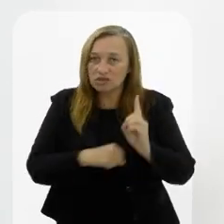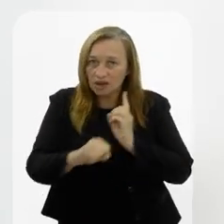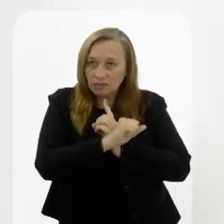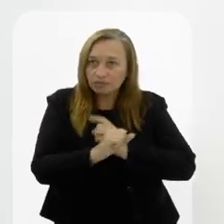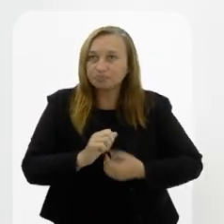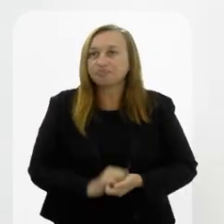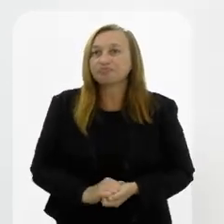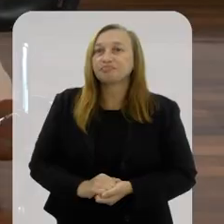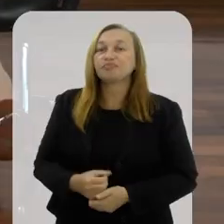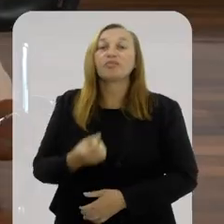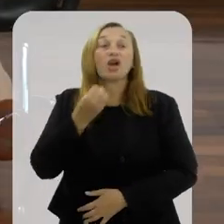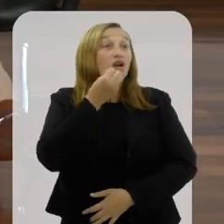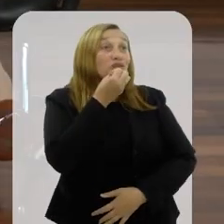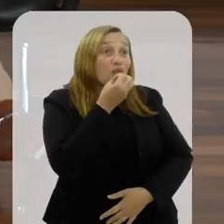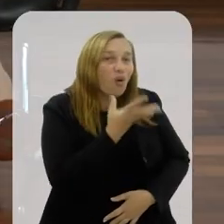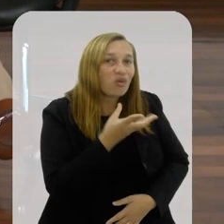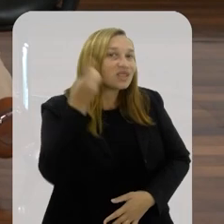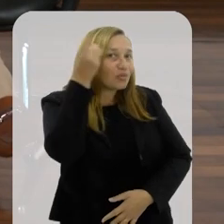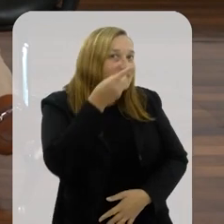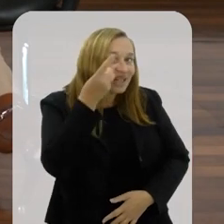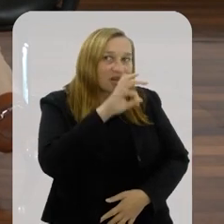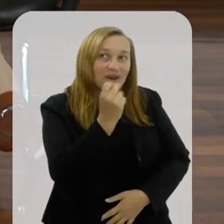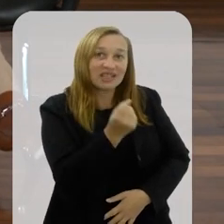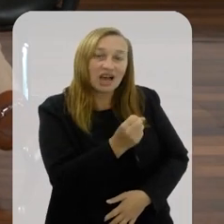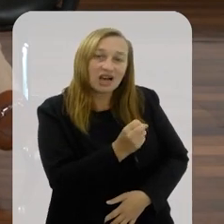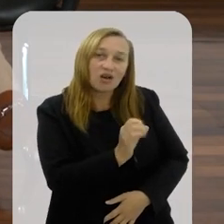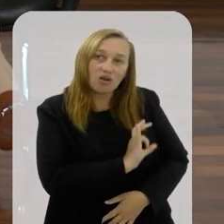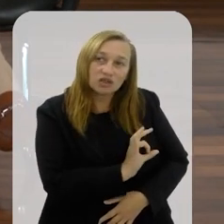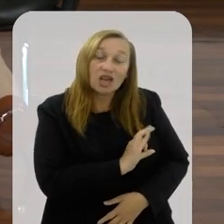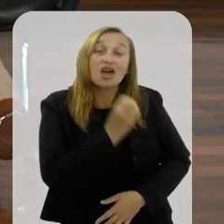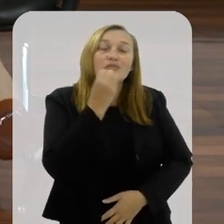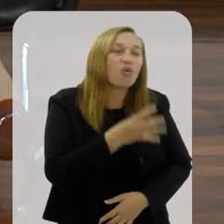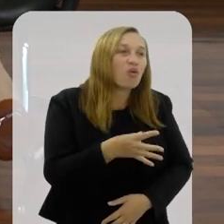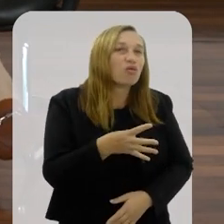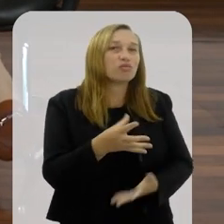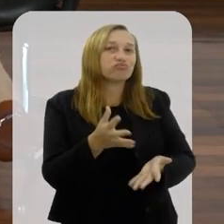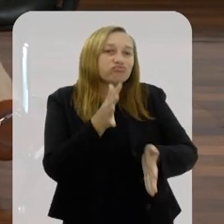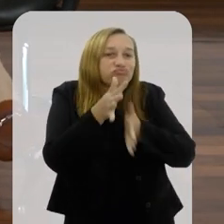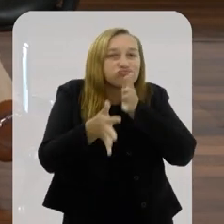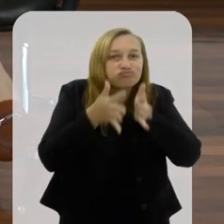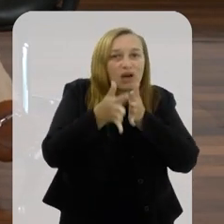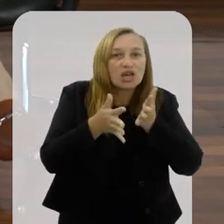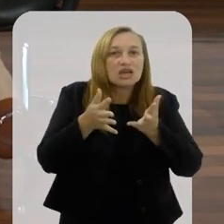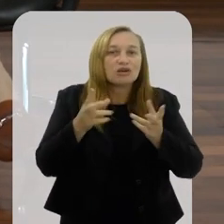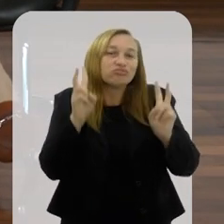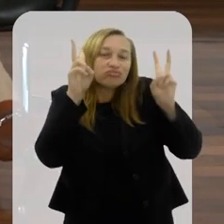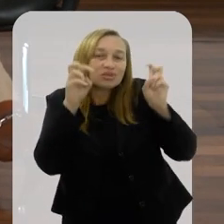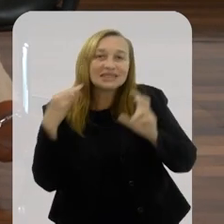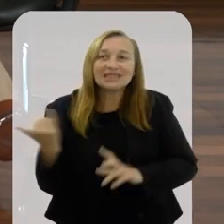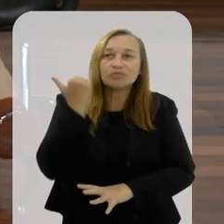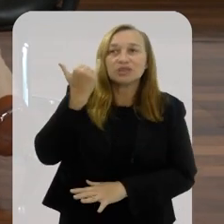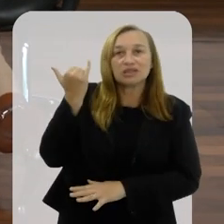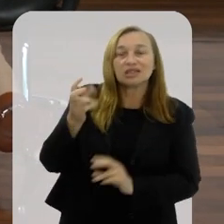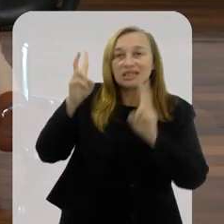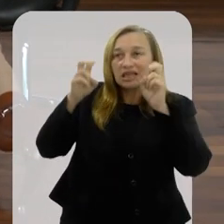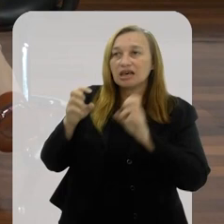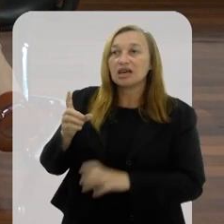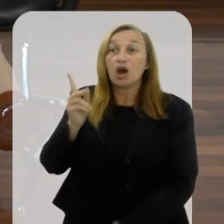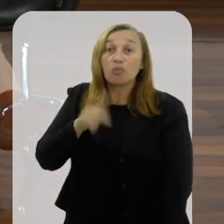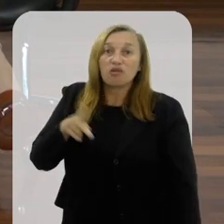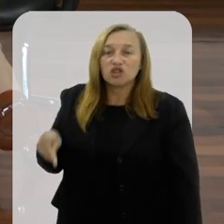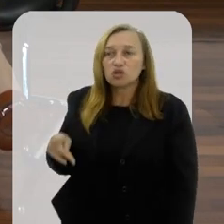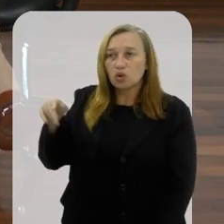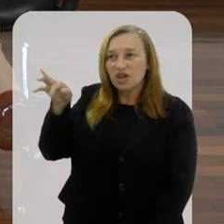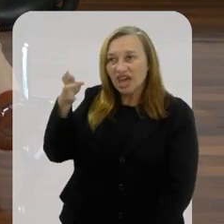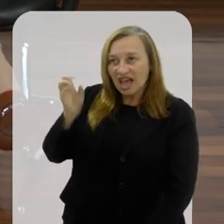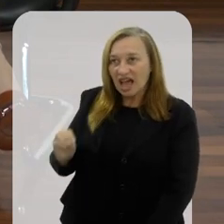direito social. Muito bem, deputada Marta Rocha, sempre muito bom ouvi-la com tantas questões importantes nesse tema.